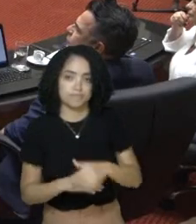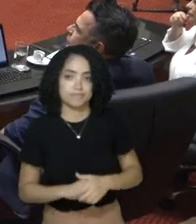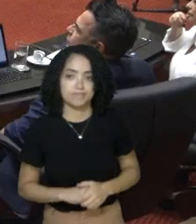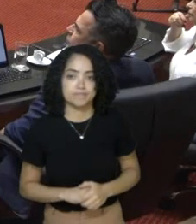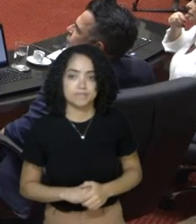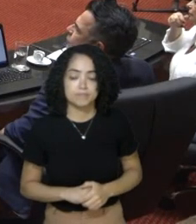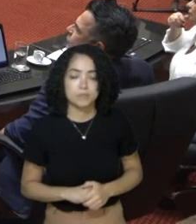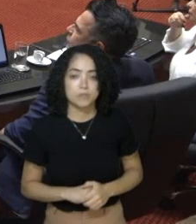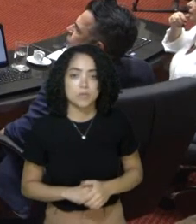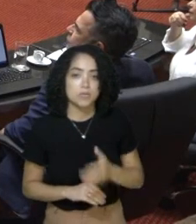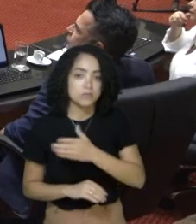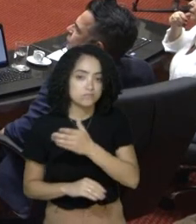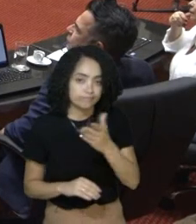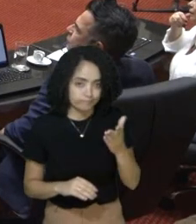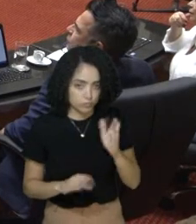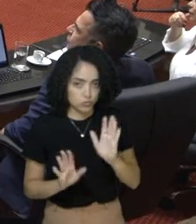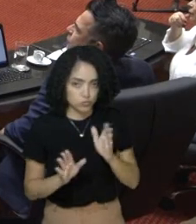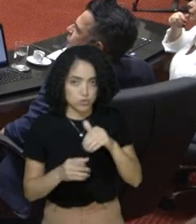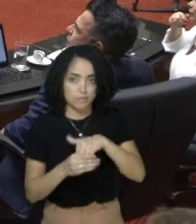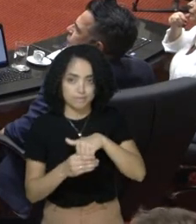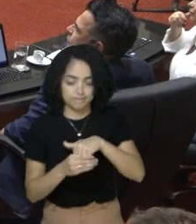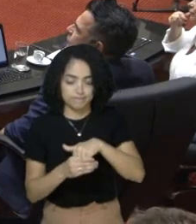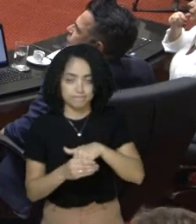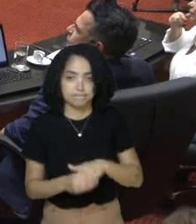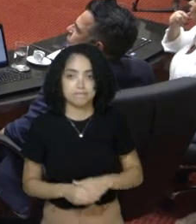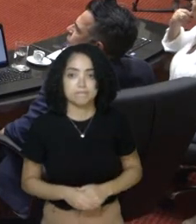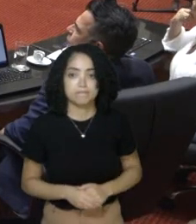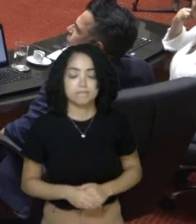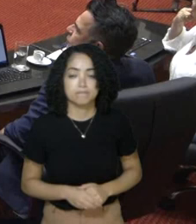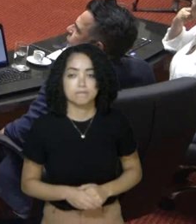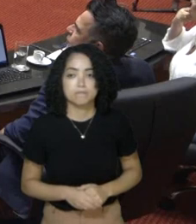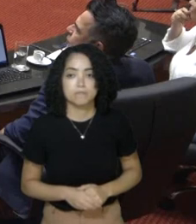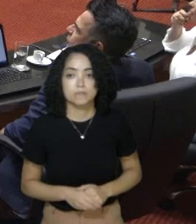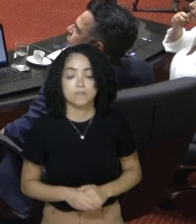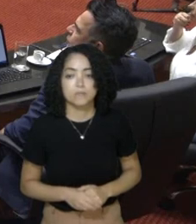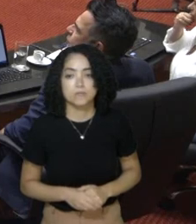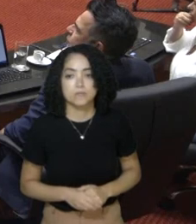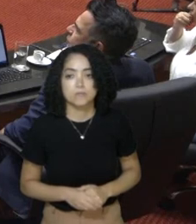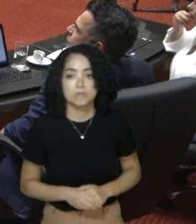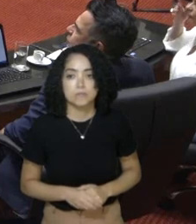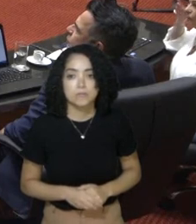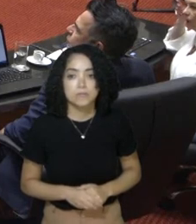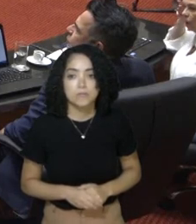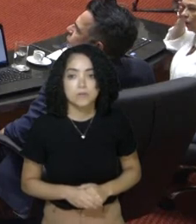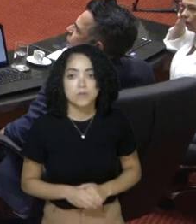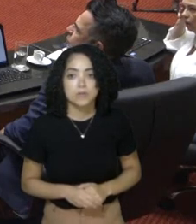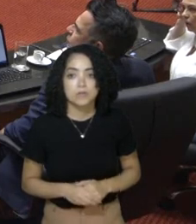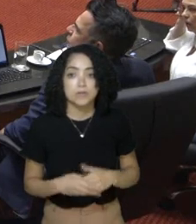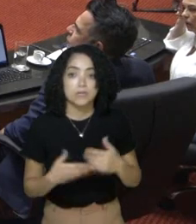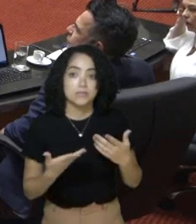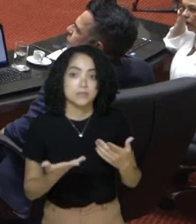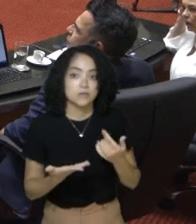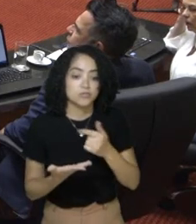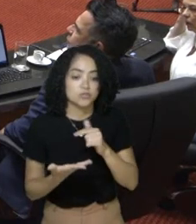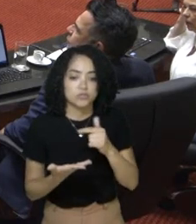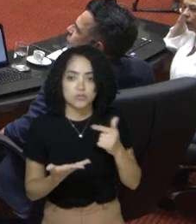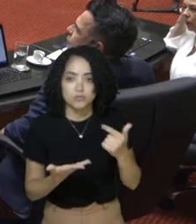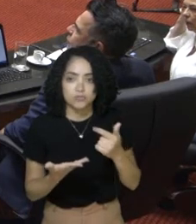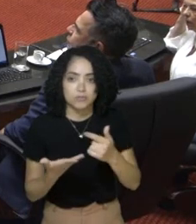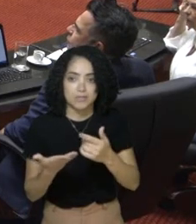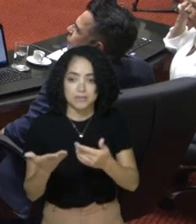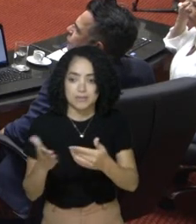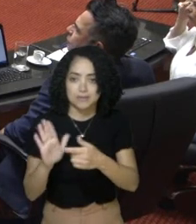deputados, todos os senhores deputados exercer, deputada Luciane Carminati. Nós não temos em mãos o projeto de